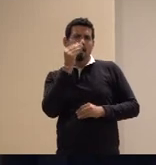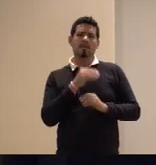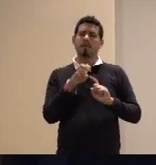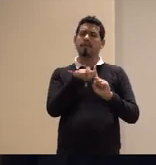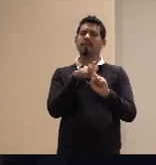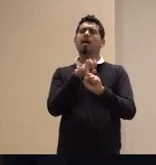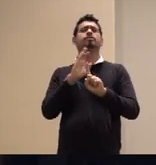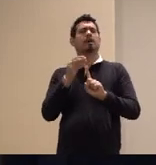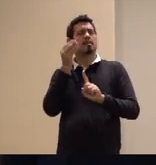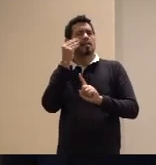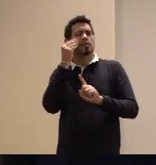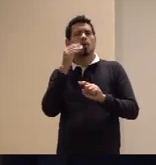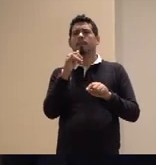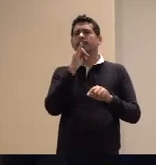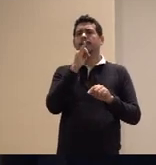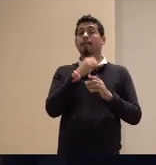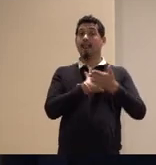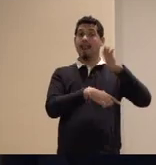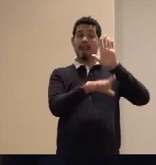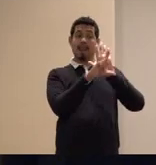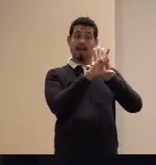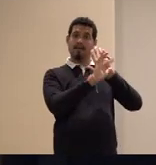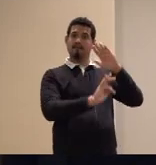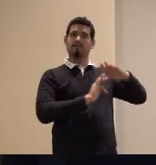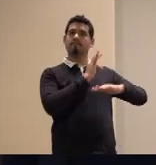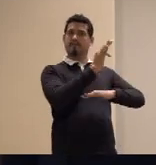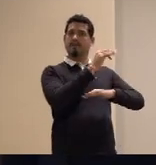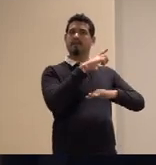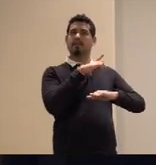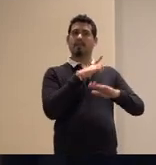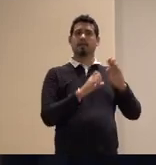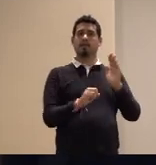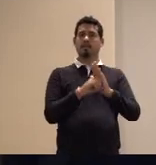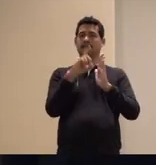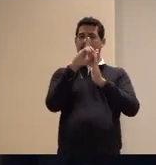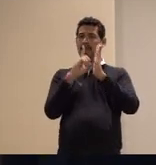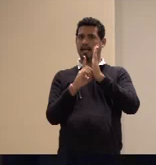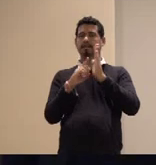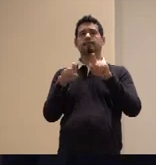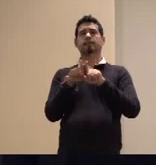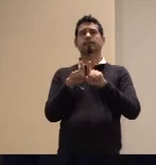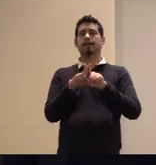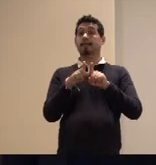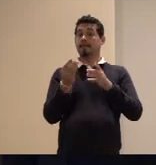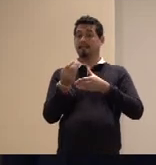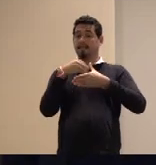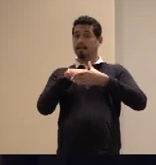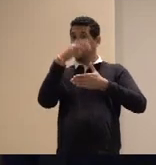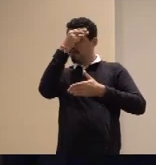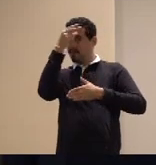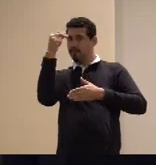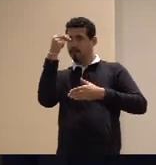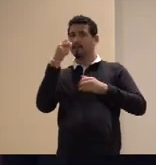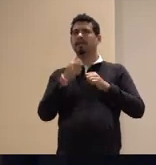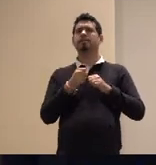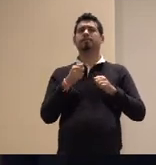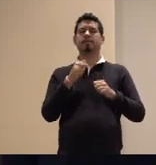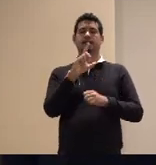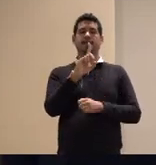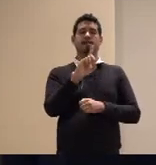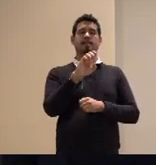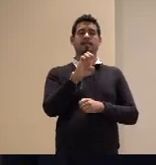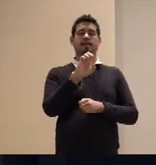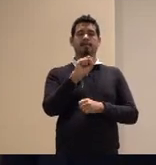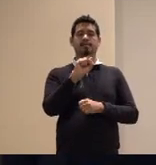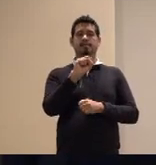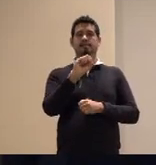gente conseguiu, por meio de uma lei, posteriormente de um decreto municipal, instituir o benefício desacolhimento.